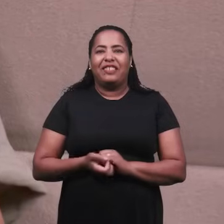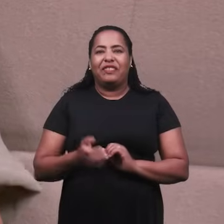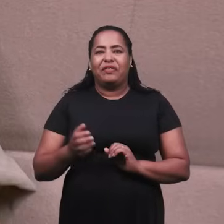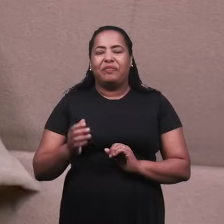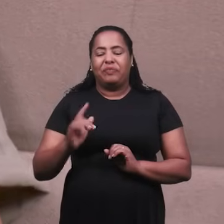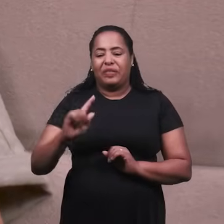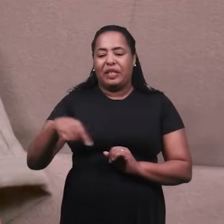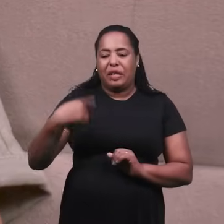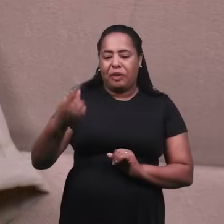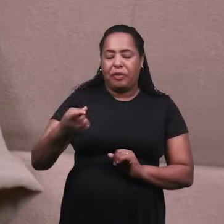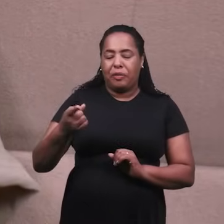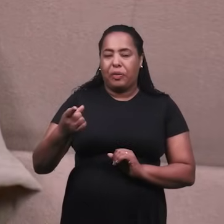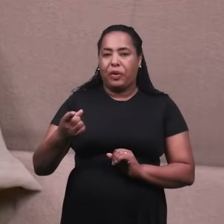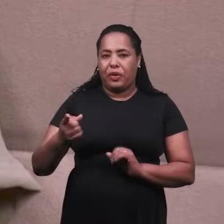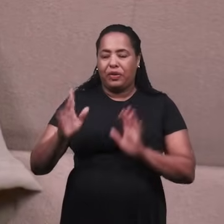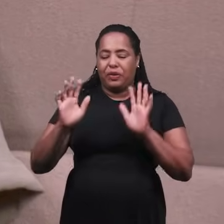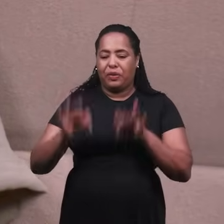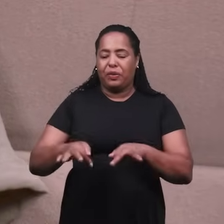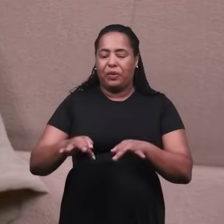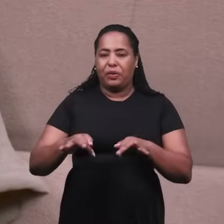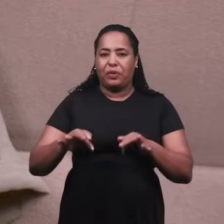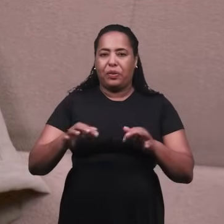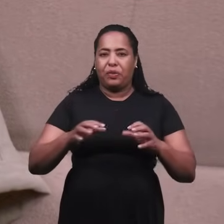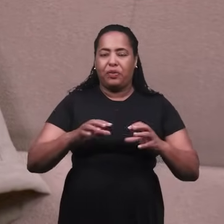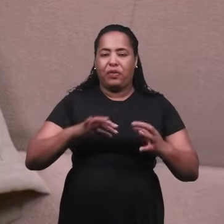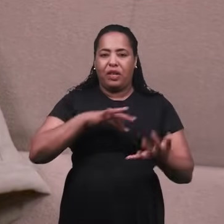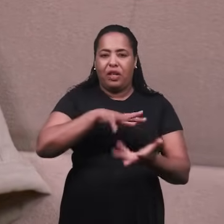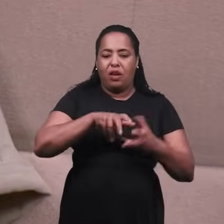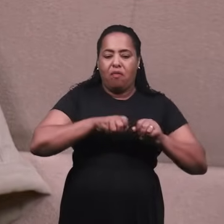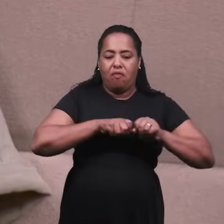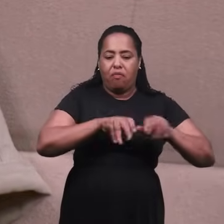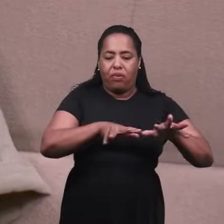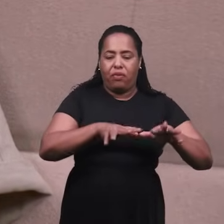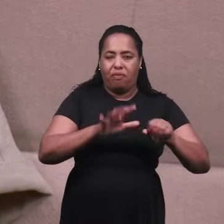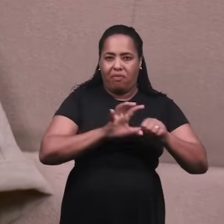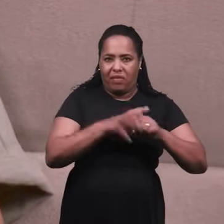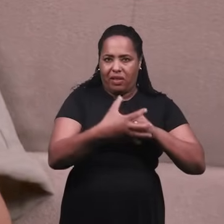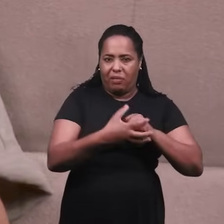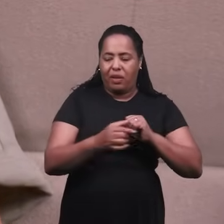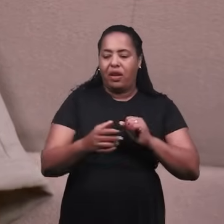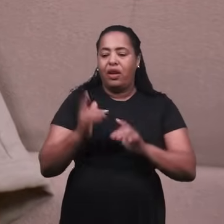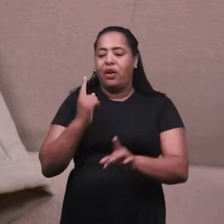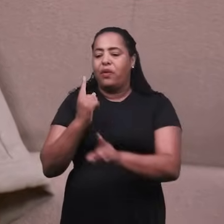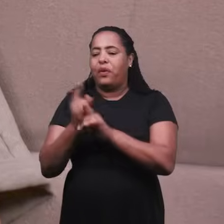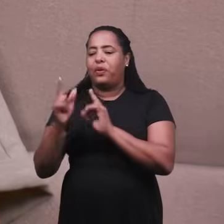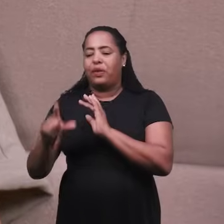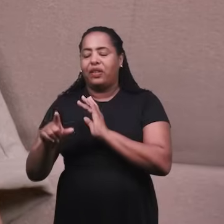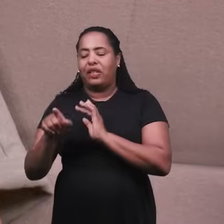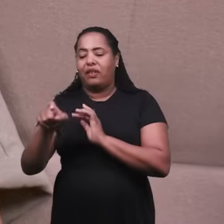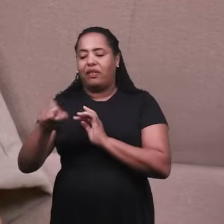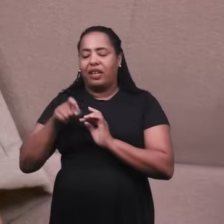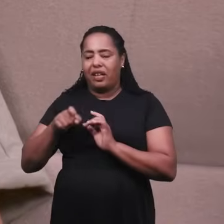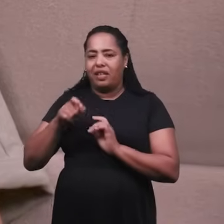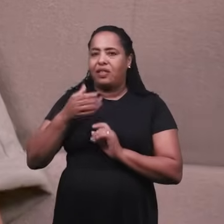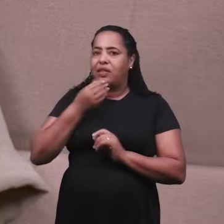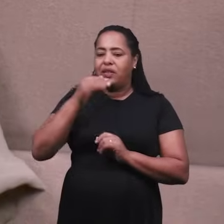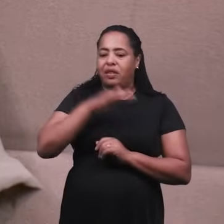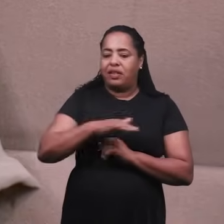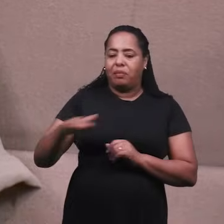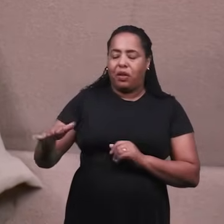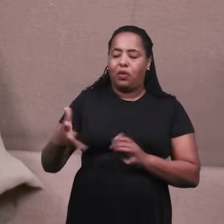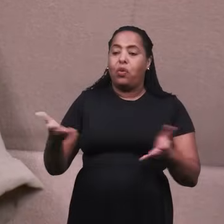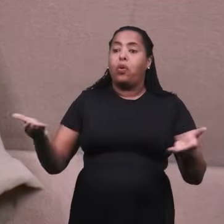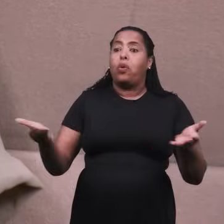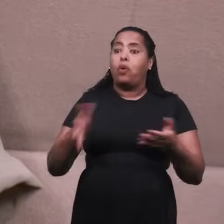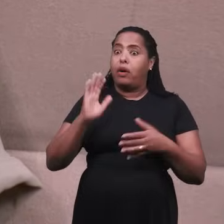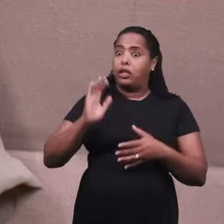período, depois que finalizou a pandemia, eu encontrei no Manaim com um ex-intermediário. Hoje ele está